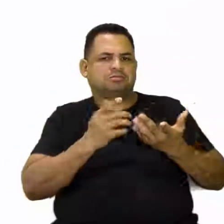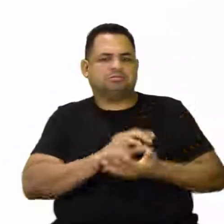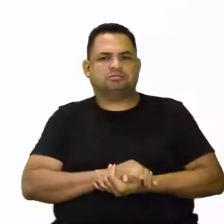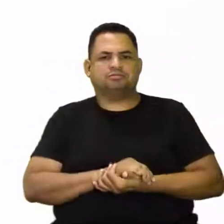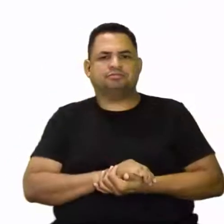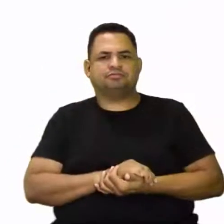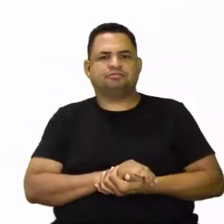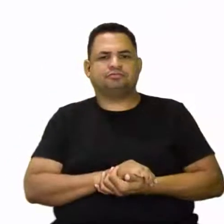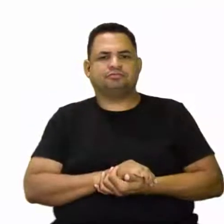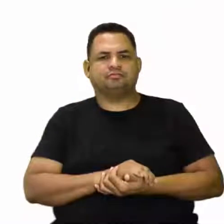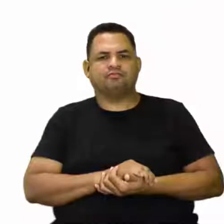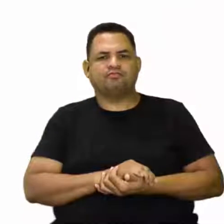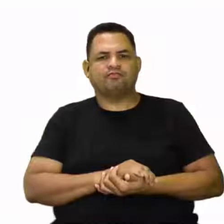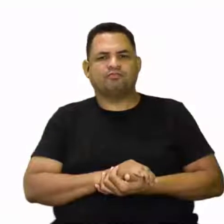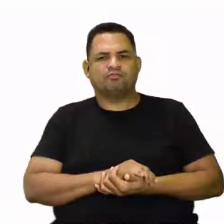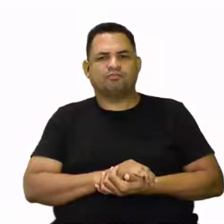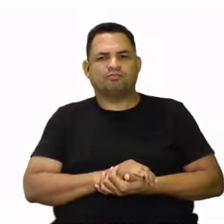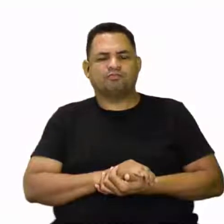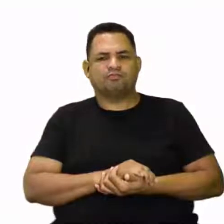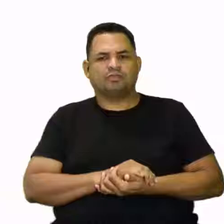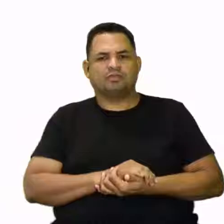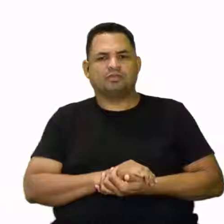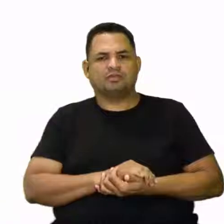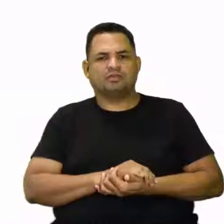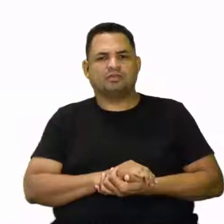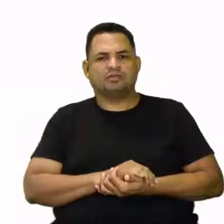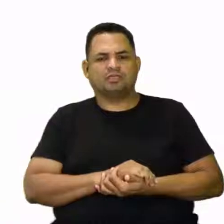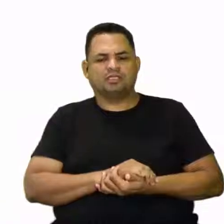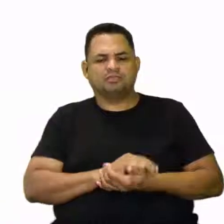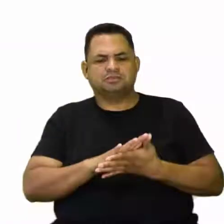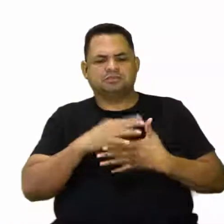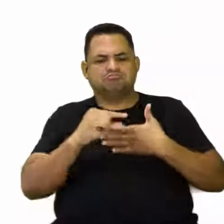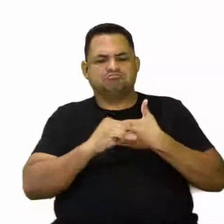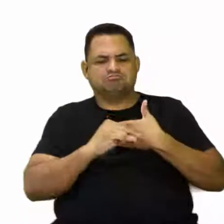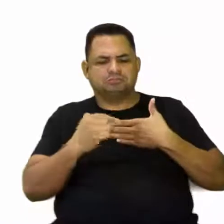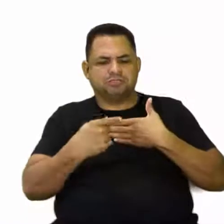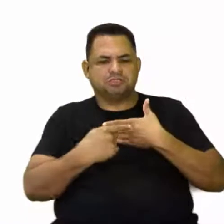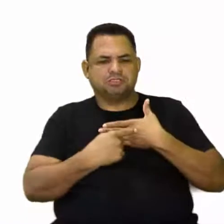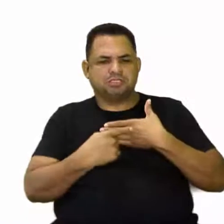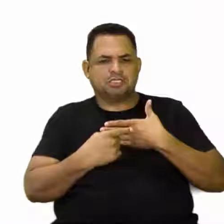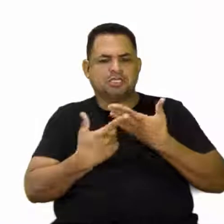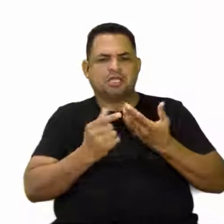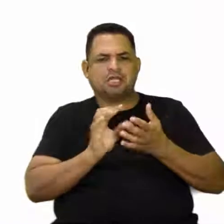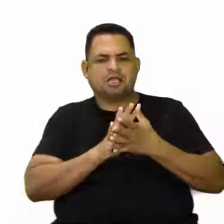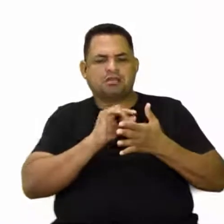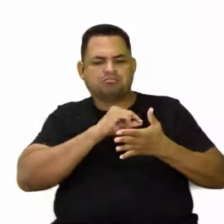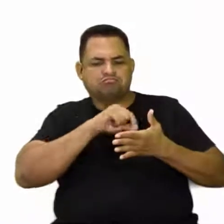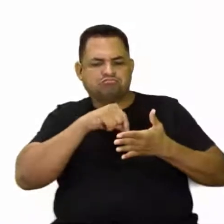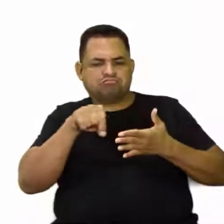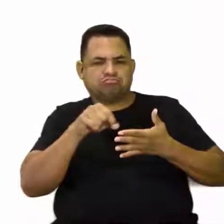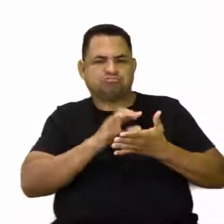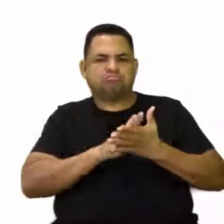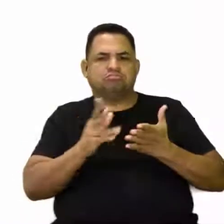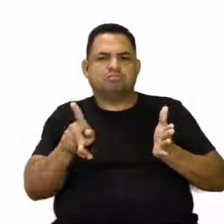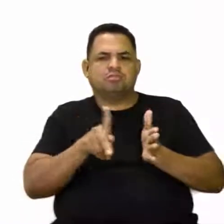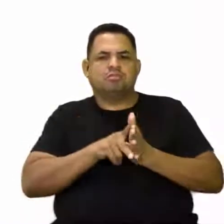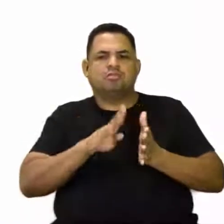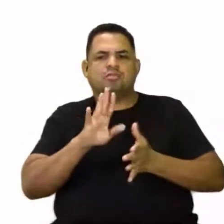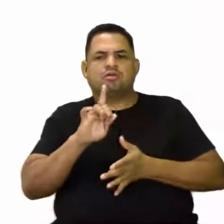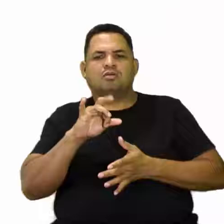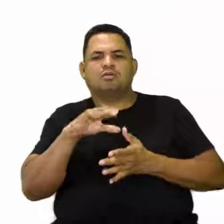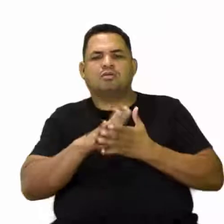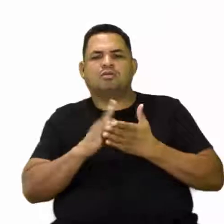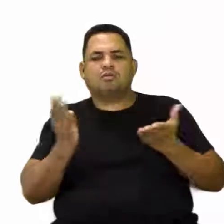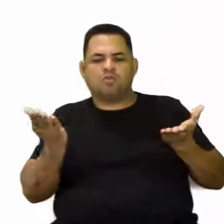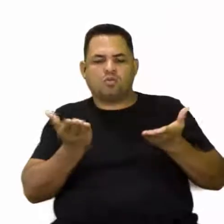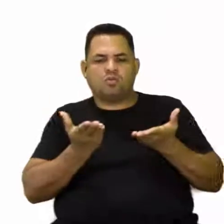exemplo: subscríbete a nosso blog hoje. Se inscreva no nosso blog hoje. É a alma do negócio, né?